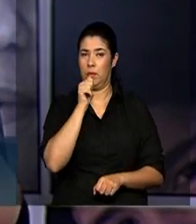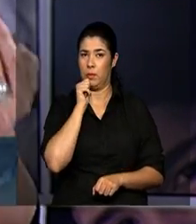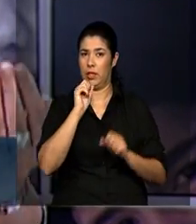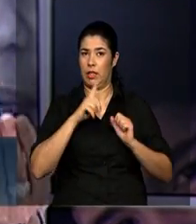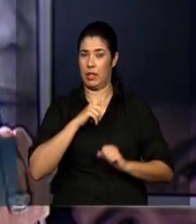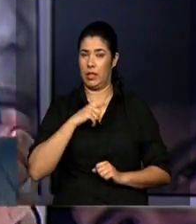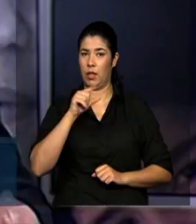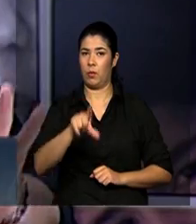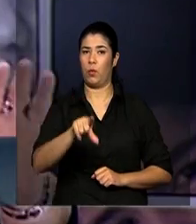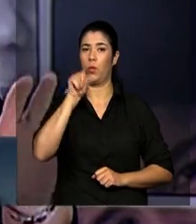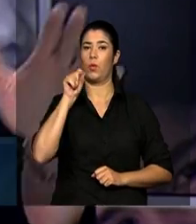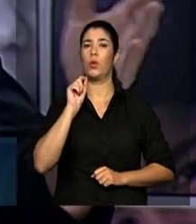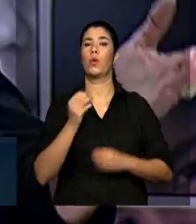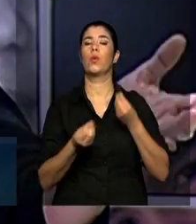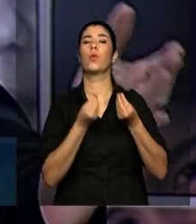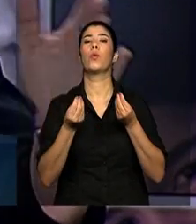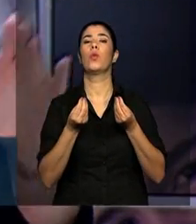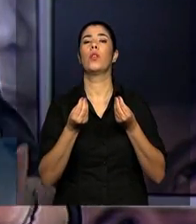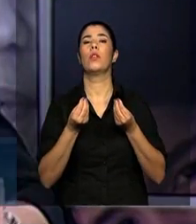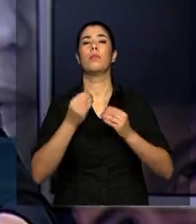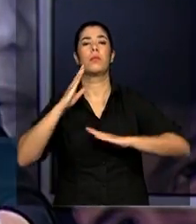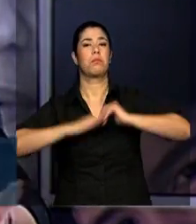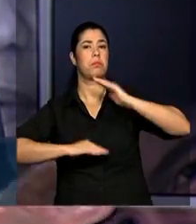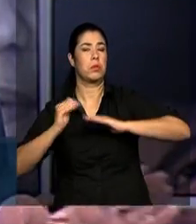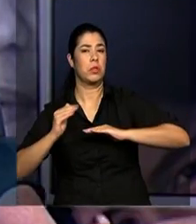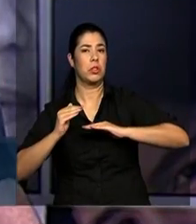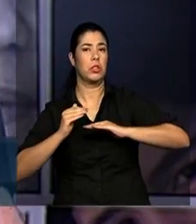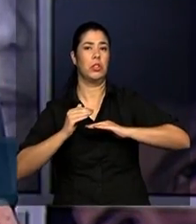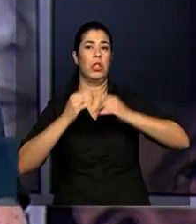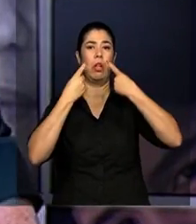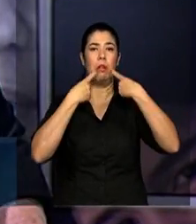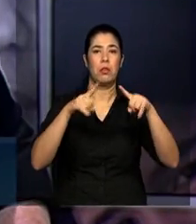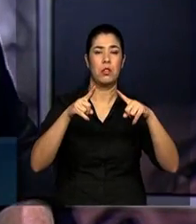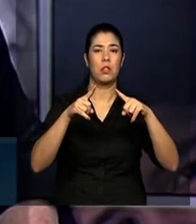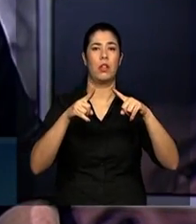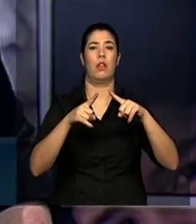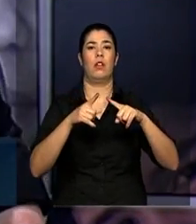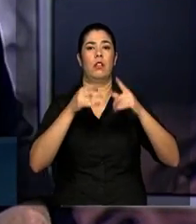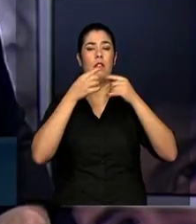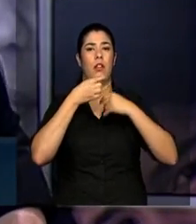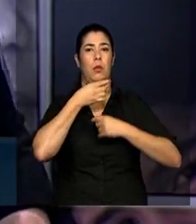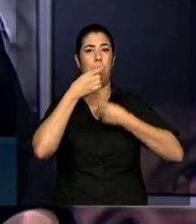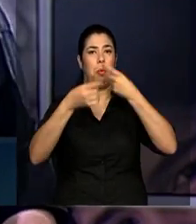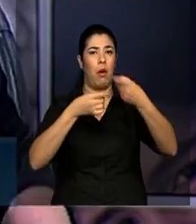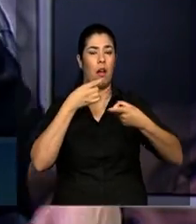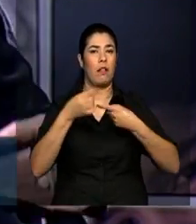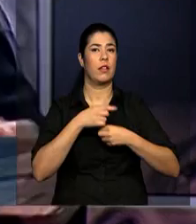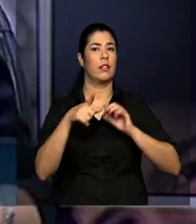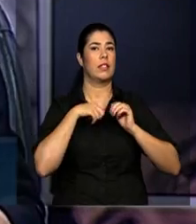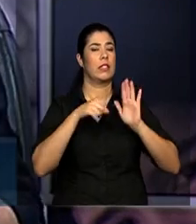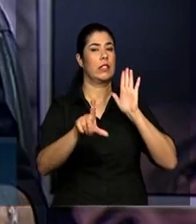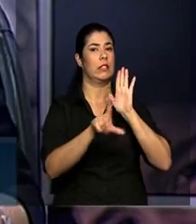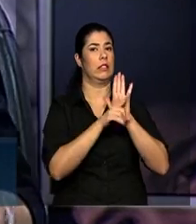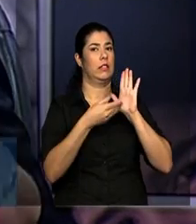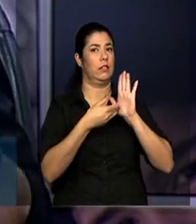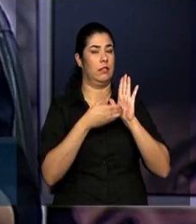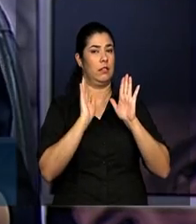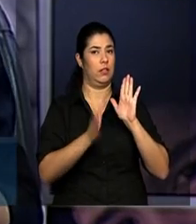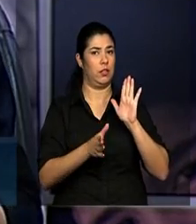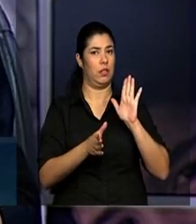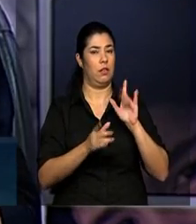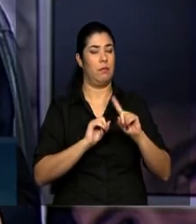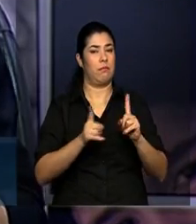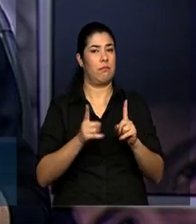sua opção de agir ou não agir, de acordo com a lei, isso já é foro íntimo da mulher, mas,